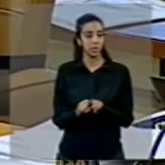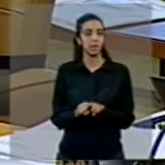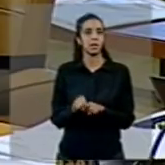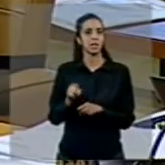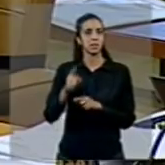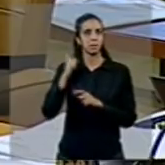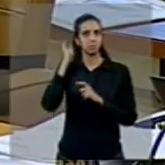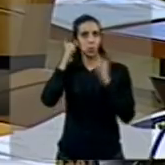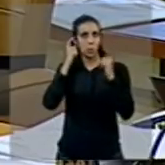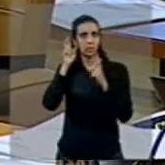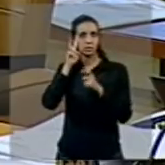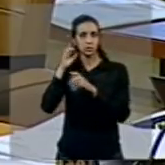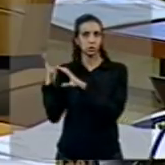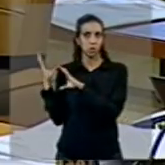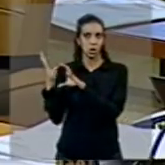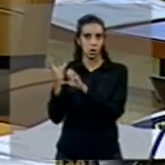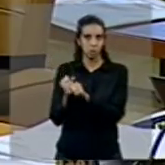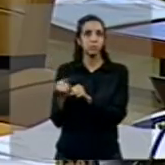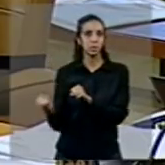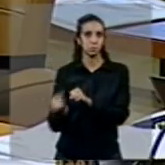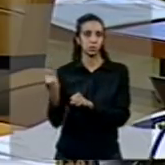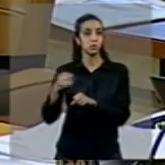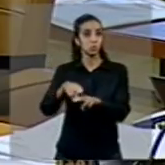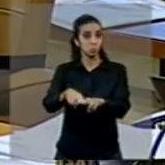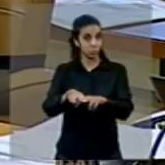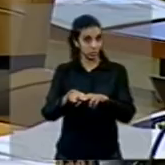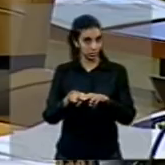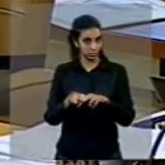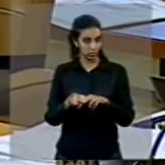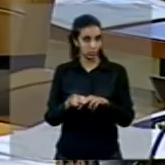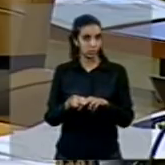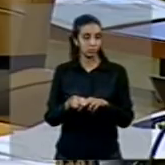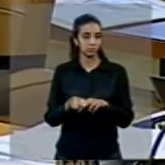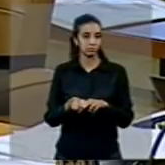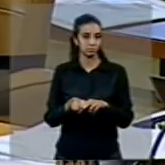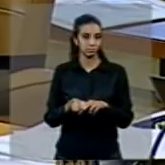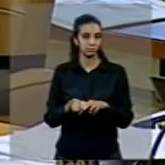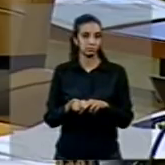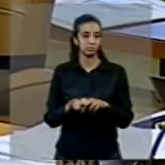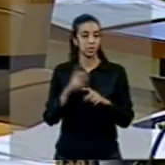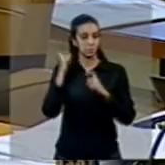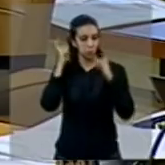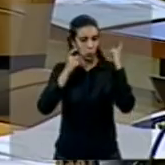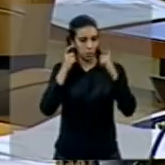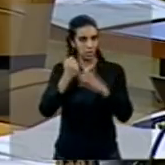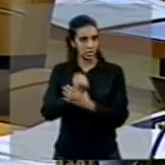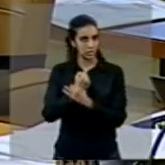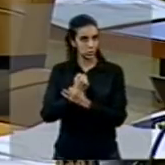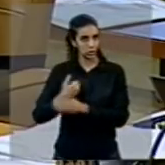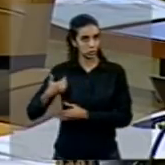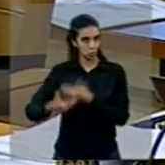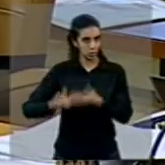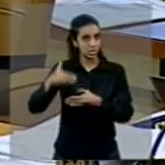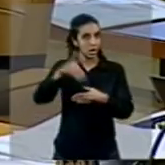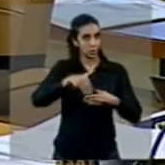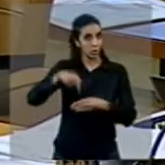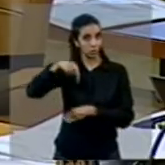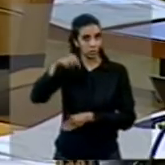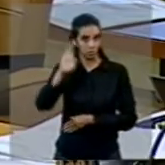histórica são relevantes para que se leve o peso dado à preocupação com segurança do processo eleitoral no